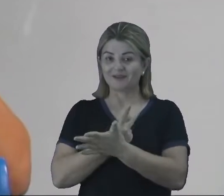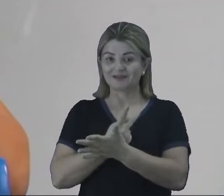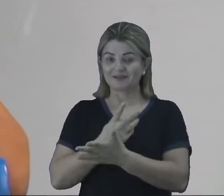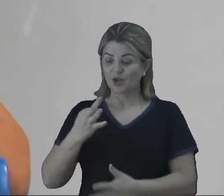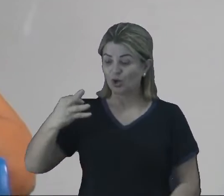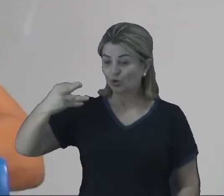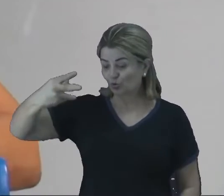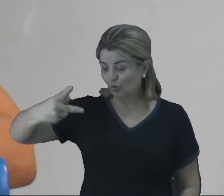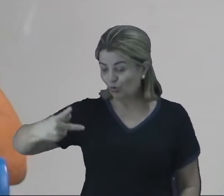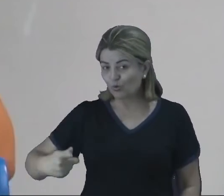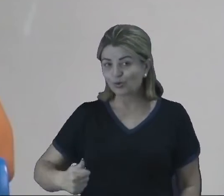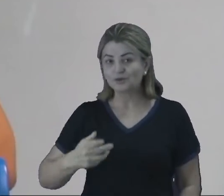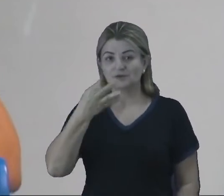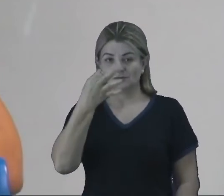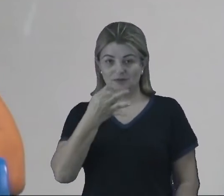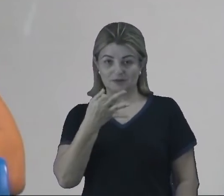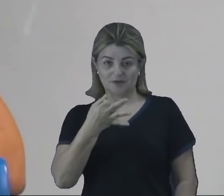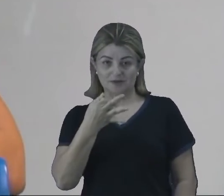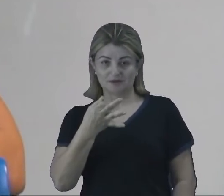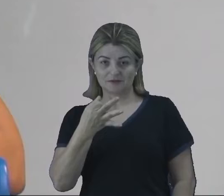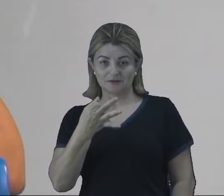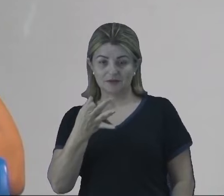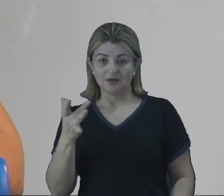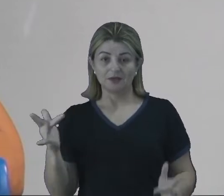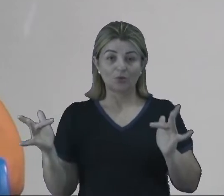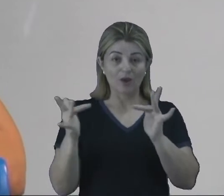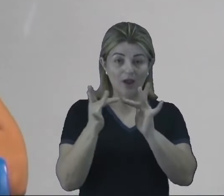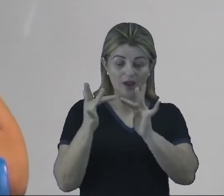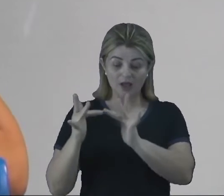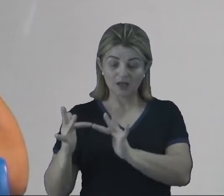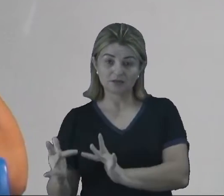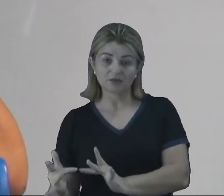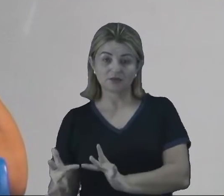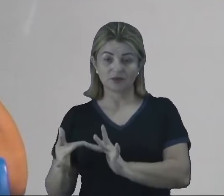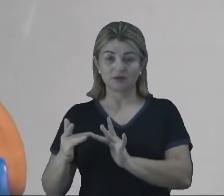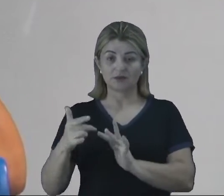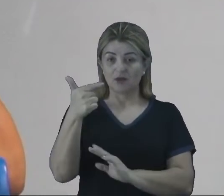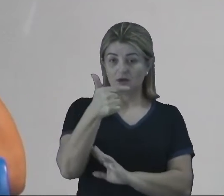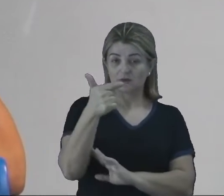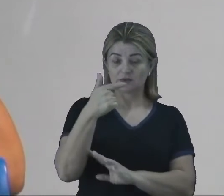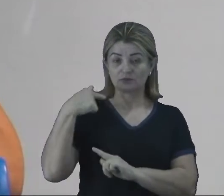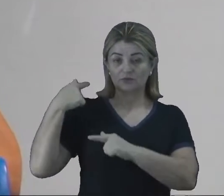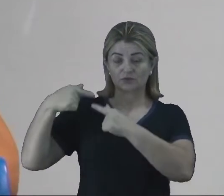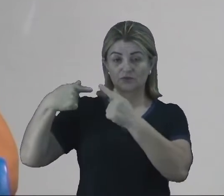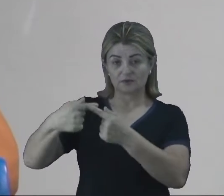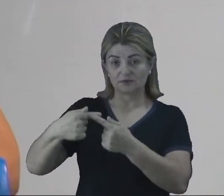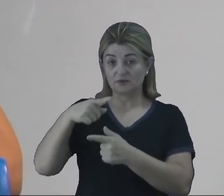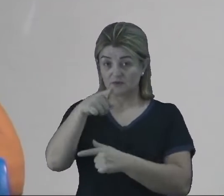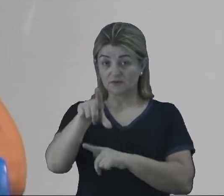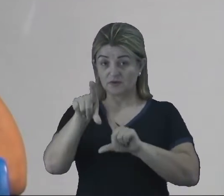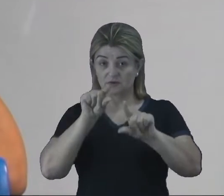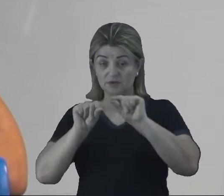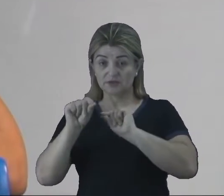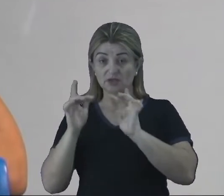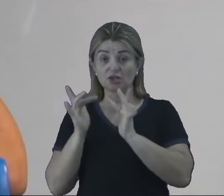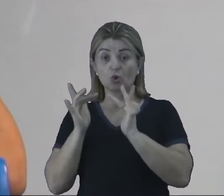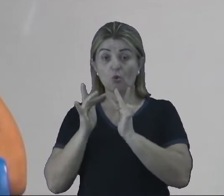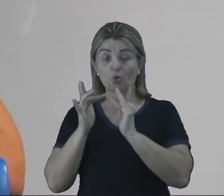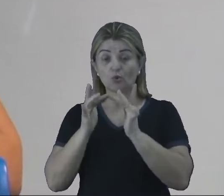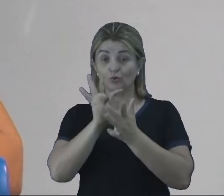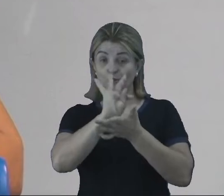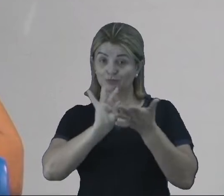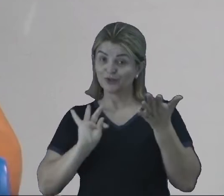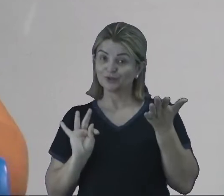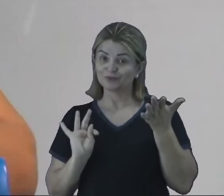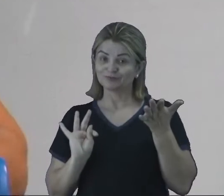Dá-me a esperança com que o ser mantive, volve ao amante os olhos por piedade, olhos